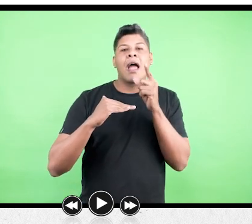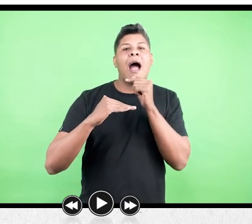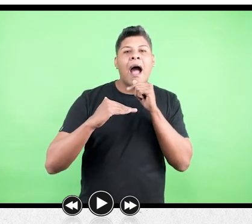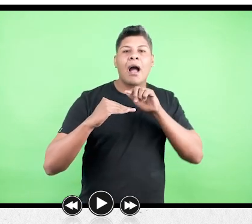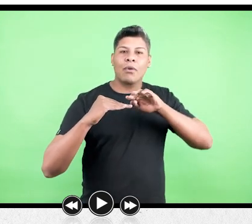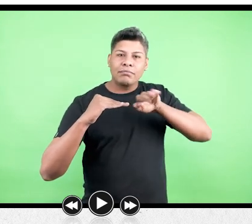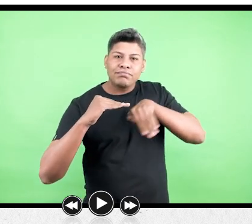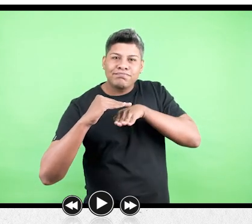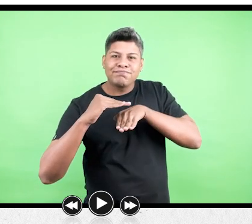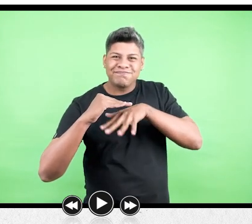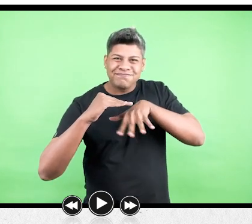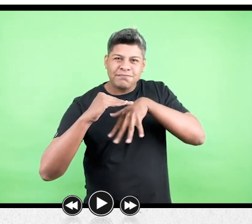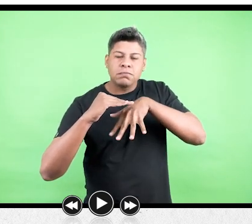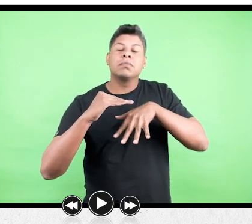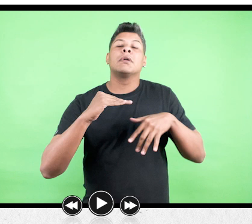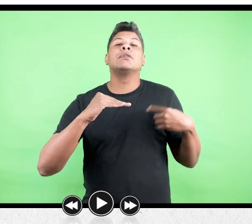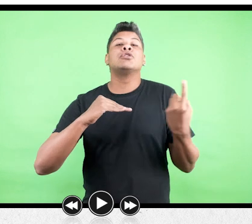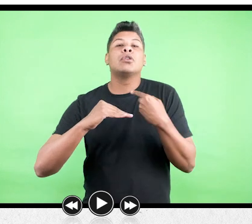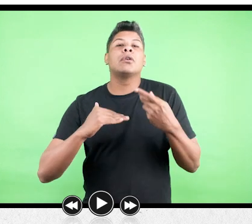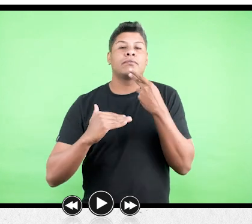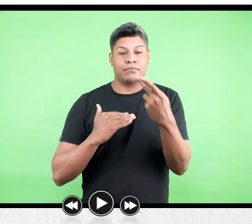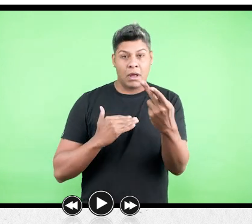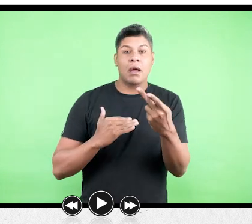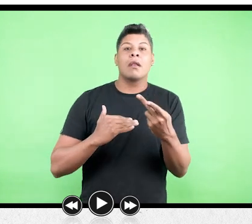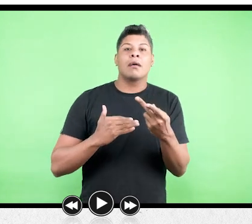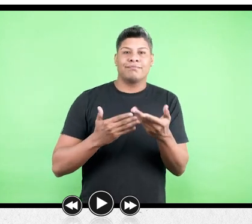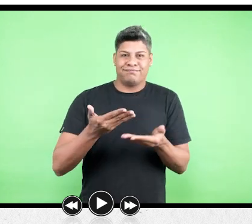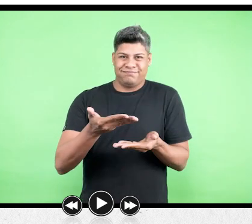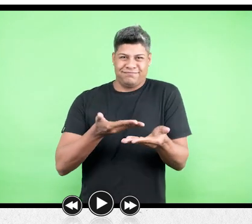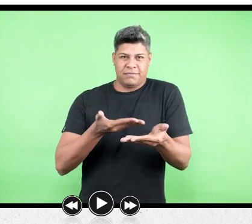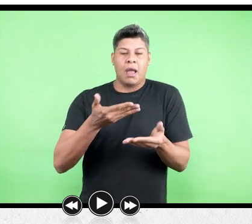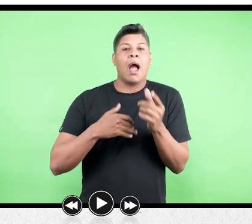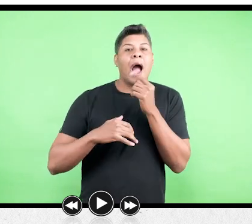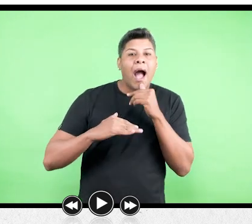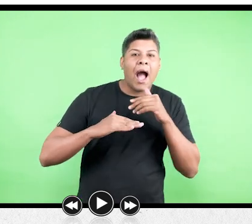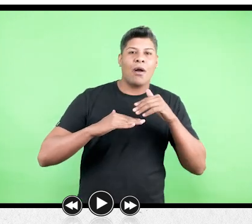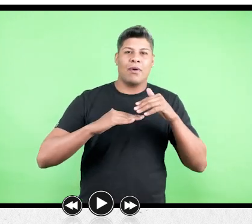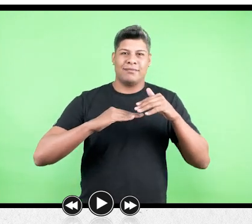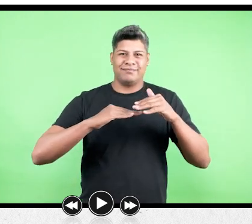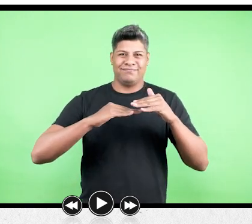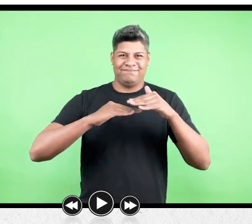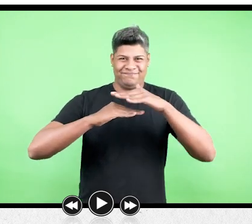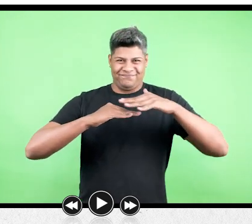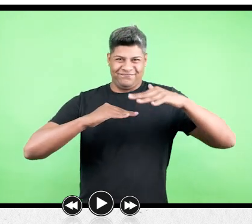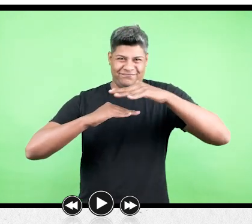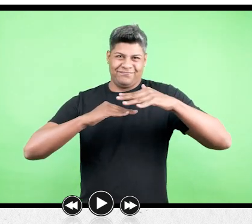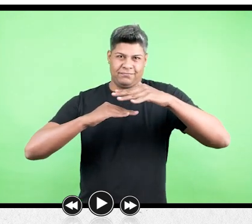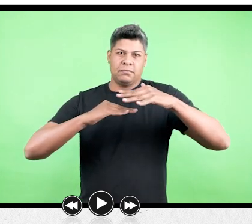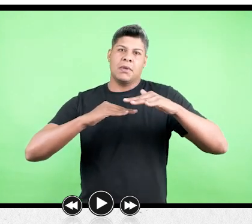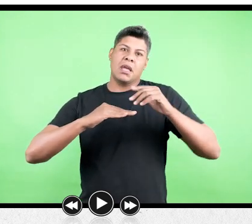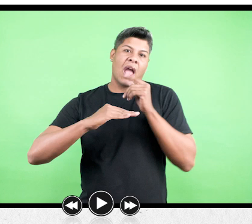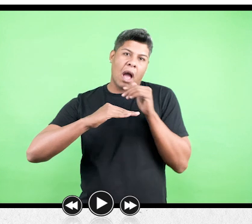subterrâneas. Então, quando nós falamos da interação entre águas superficiais e águas subterrâneas, a gente pensa primeiro na água